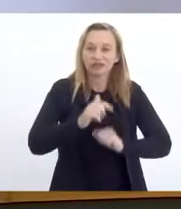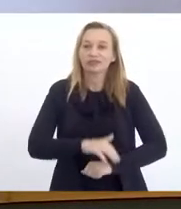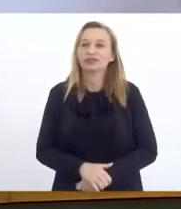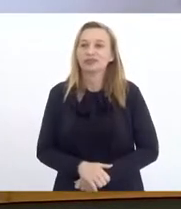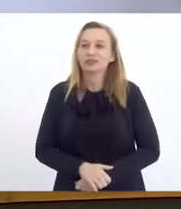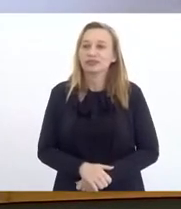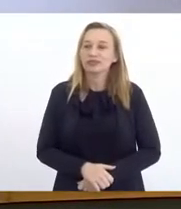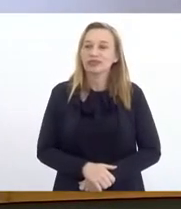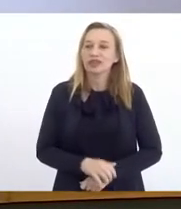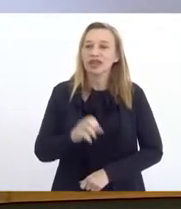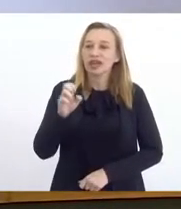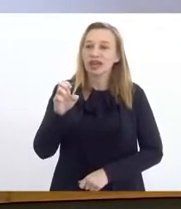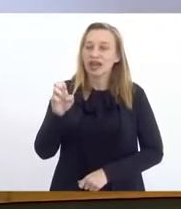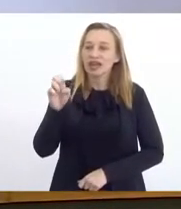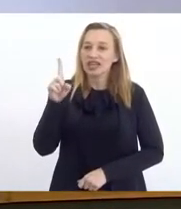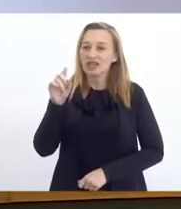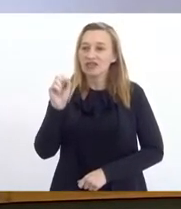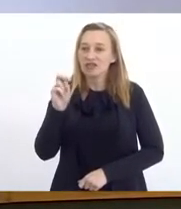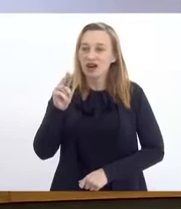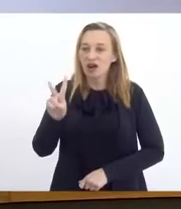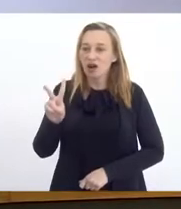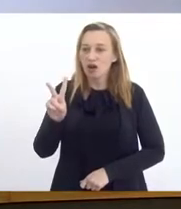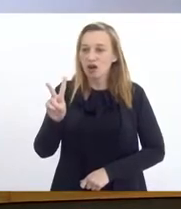Edivar Júnior, meu caro Edivar,